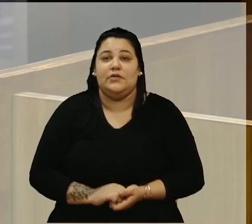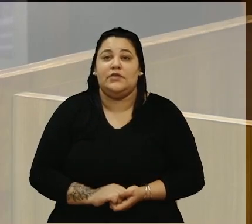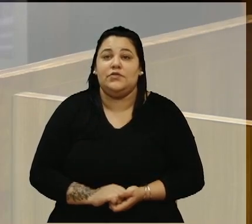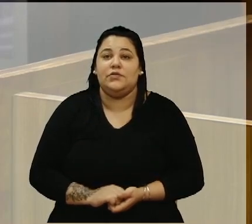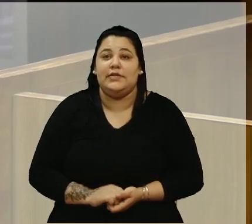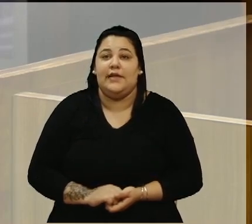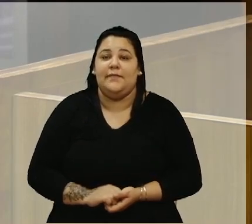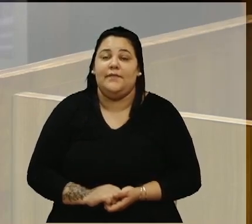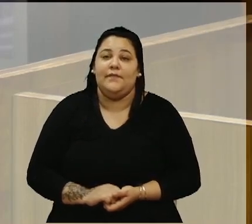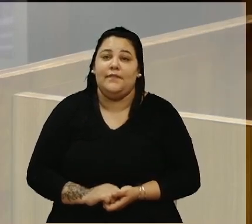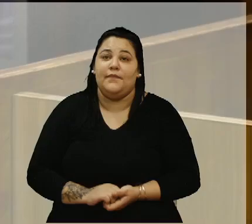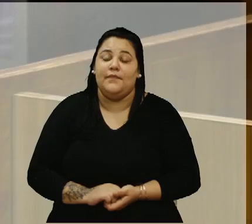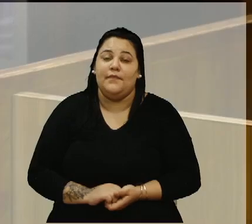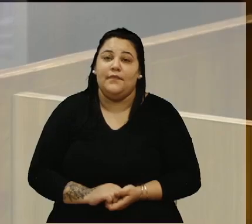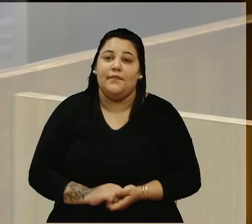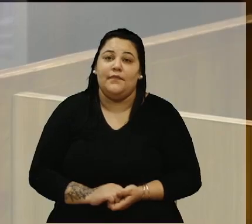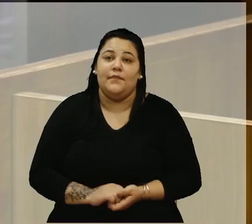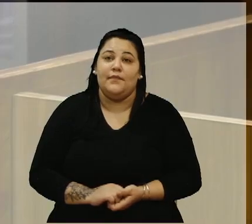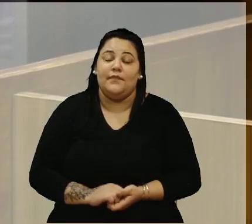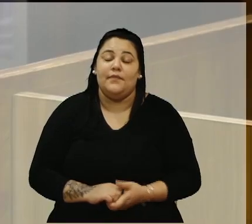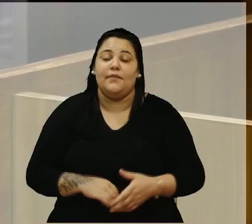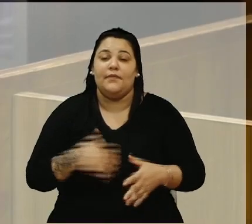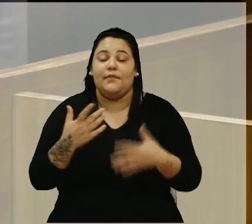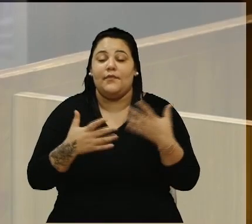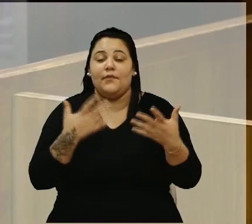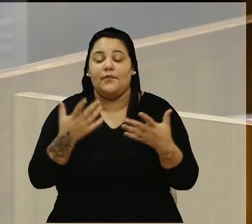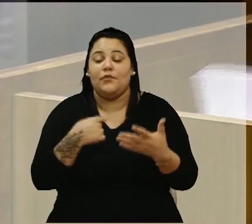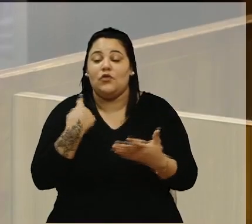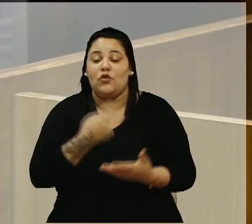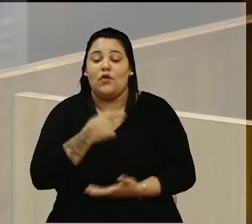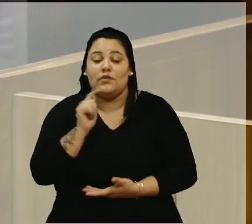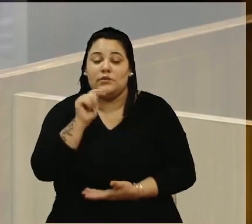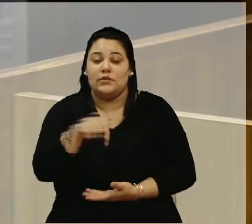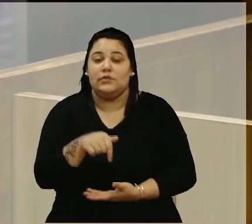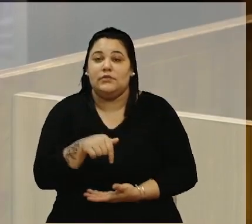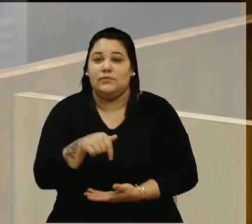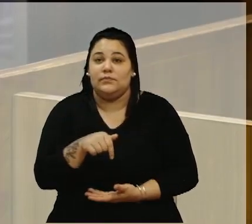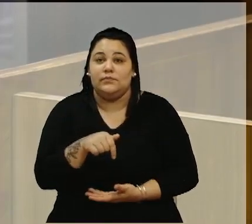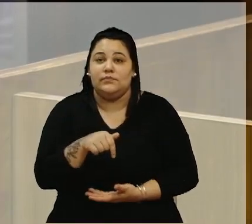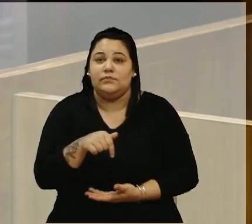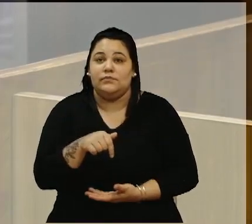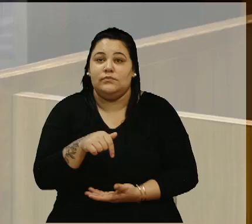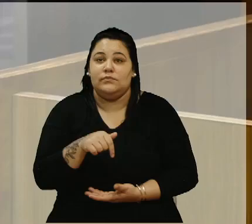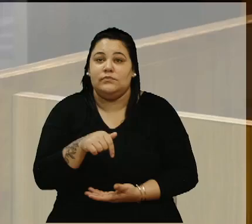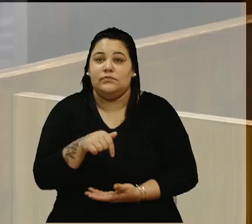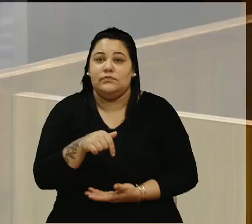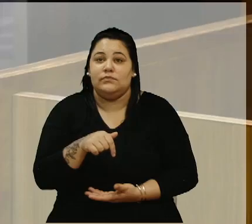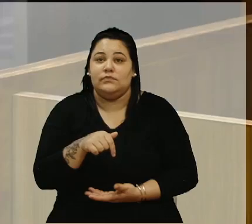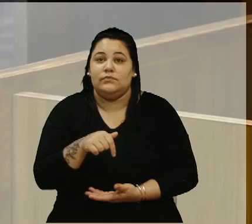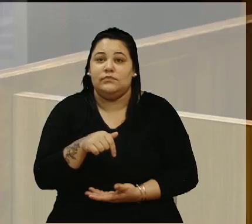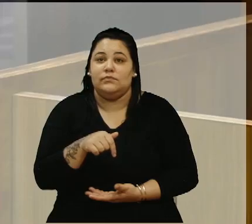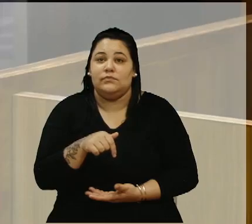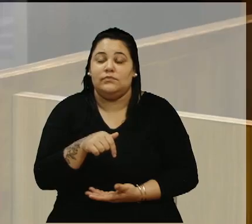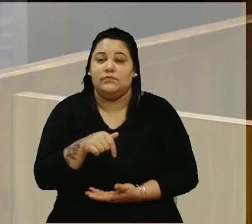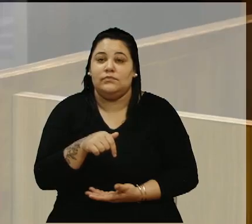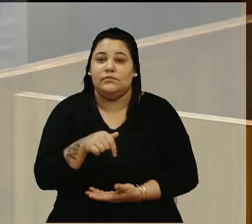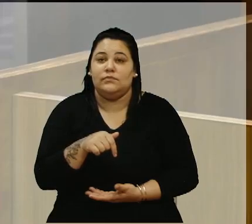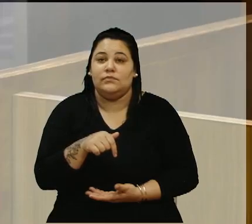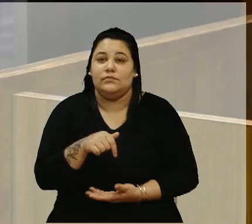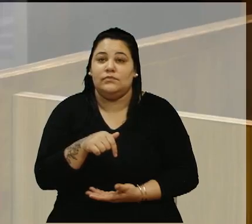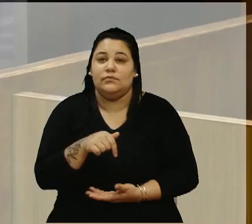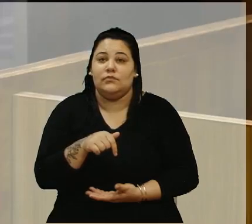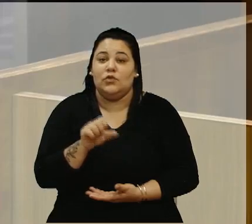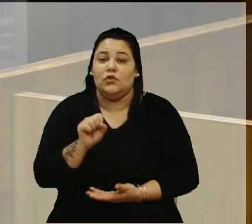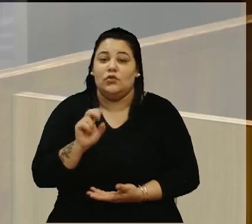Quando nós aprovamos aqui a loteria do SUS em 2022, nós tínhamos